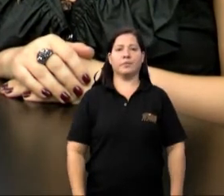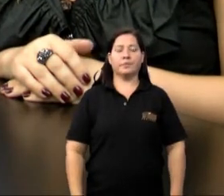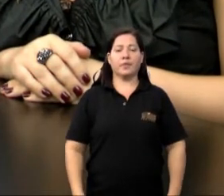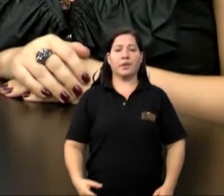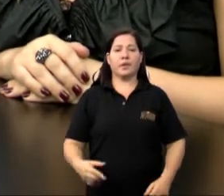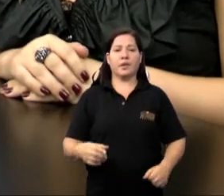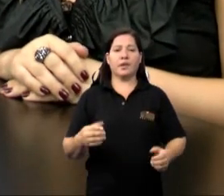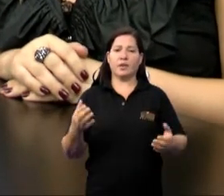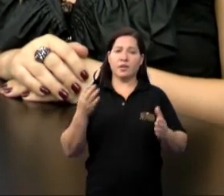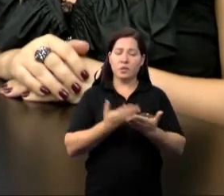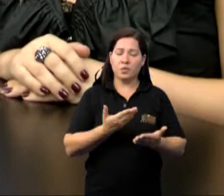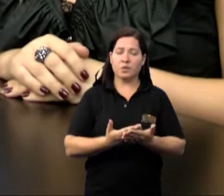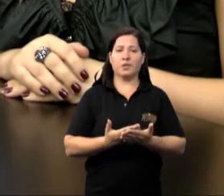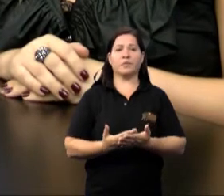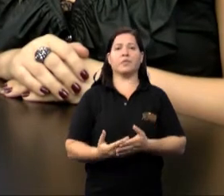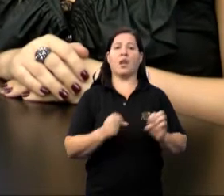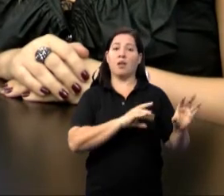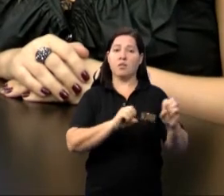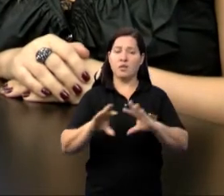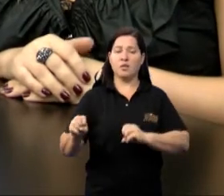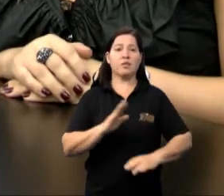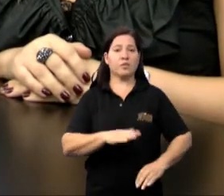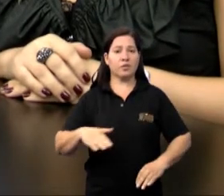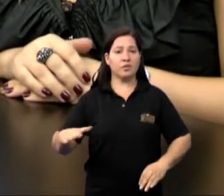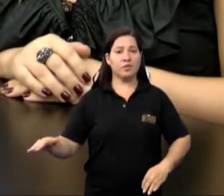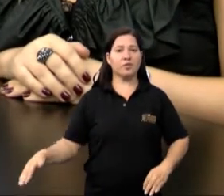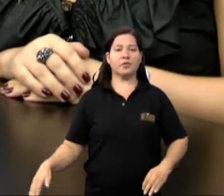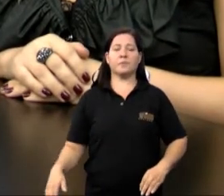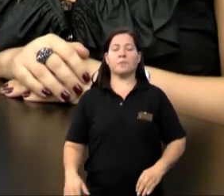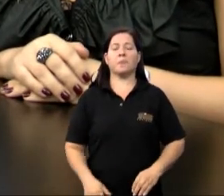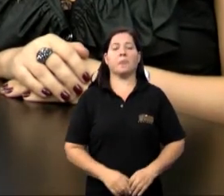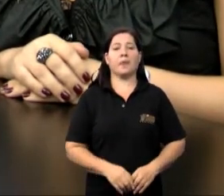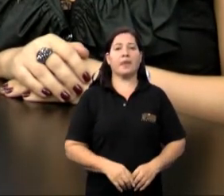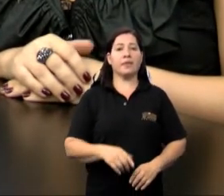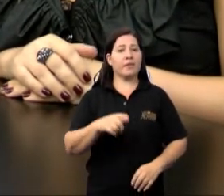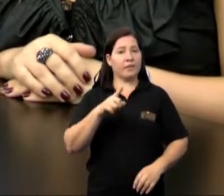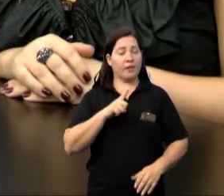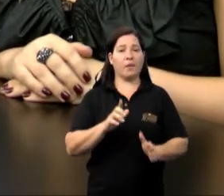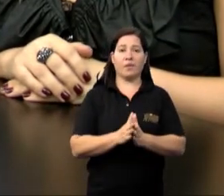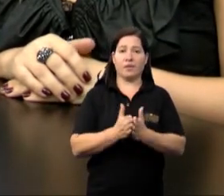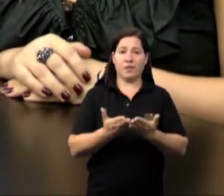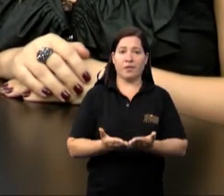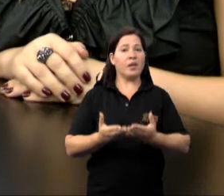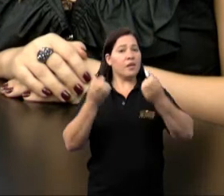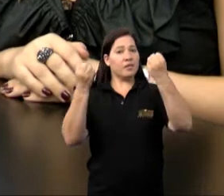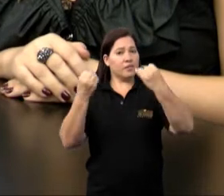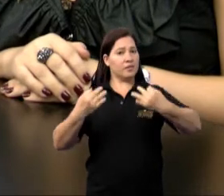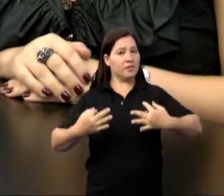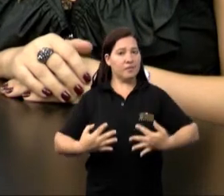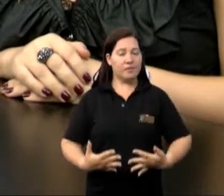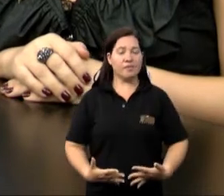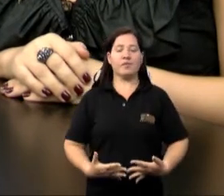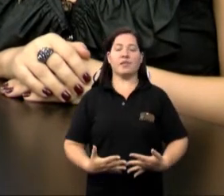E tem um recorte específico nas brincadeiras. Tanto é que o seu livro mais recente